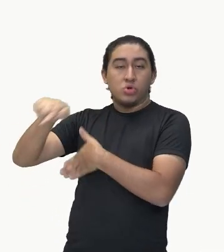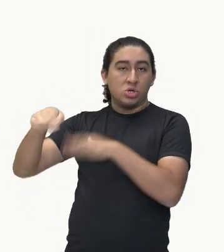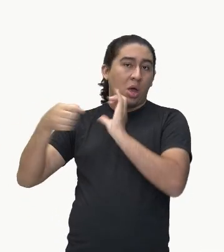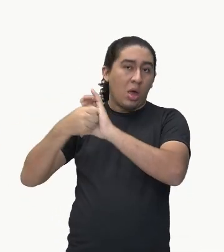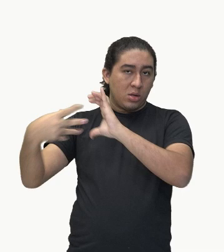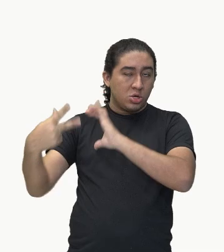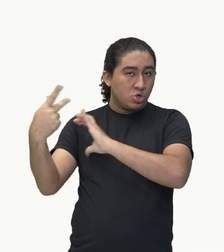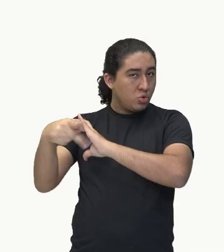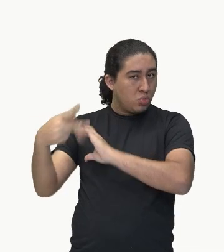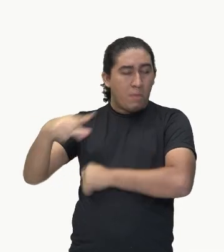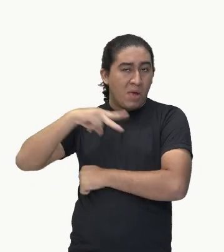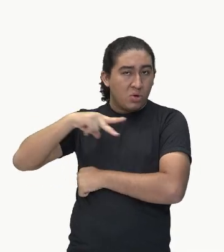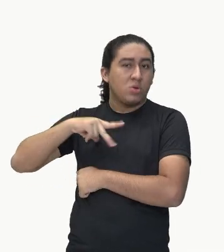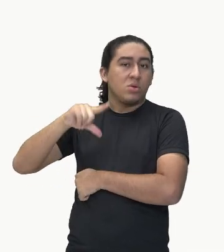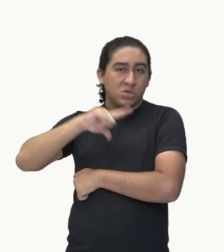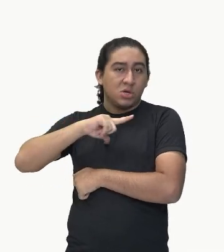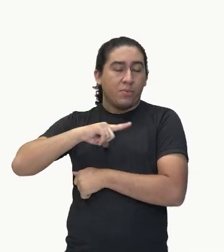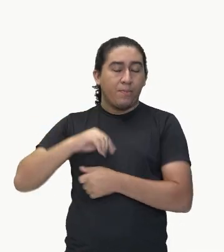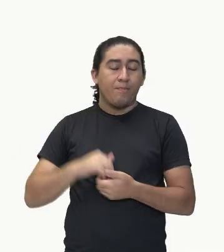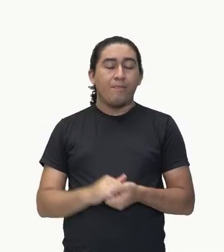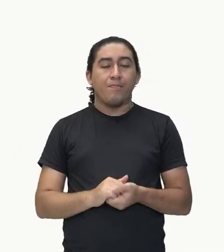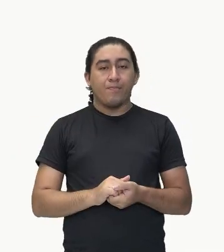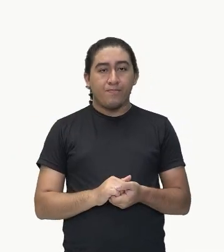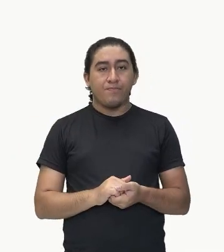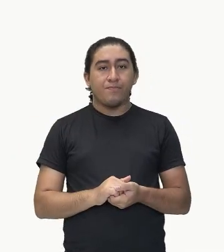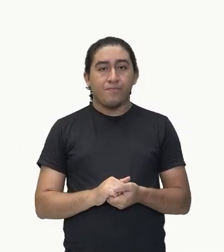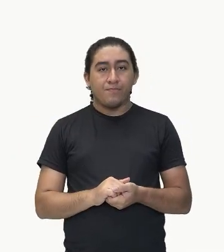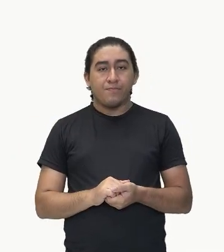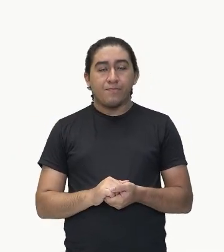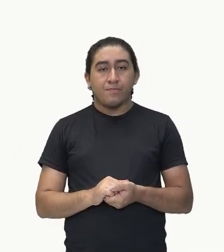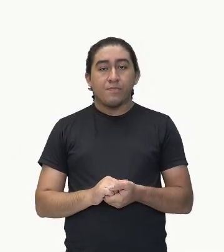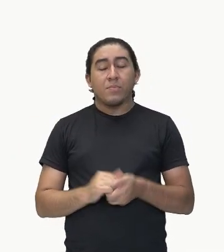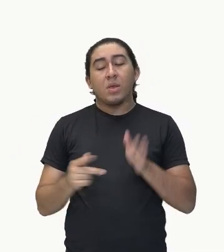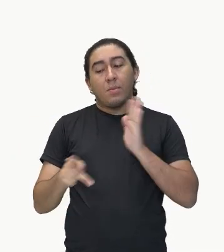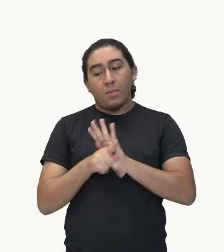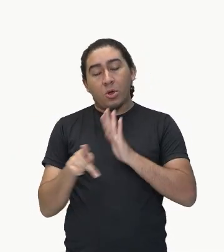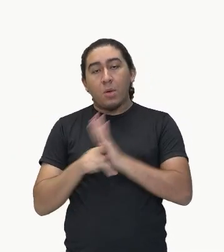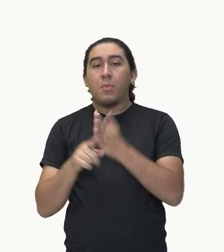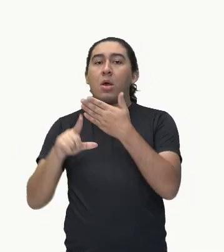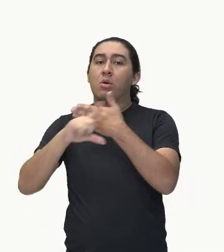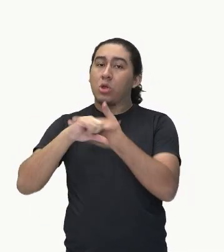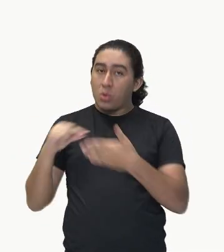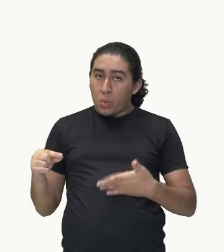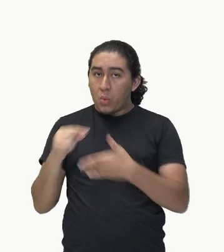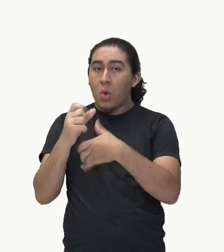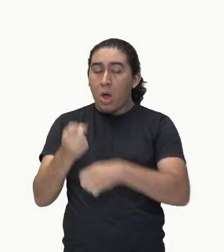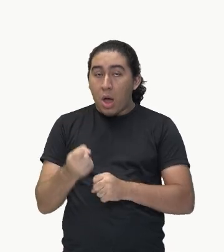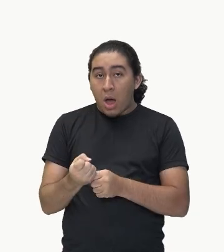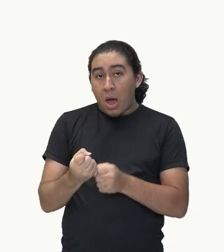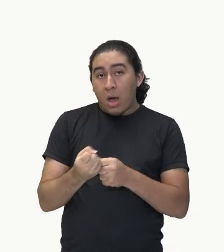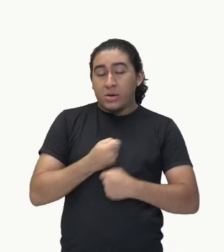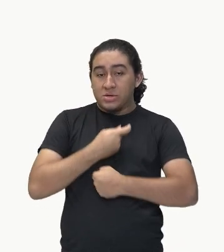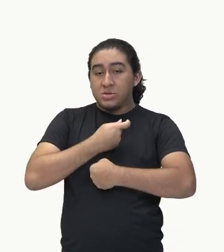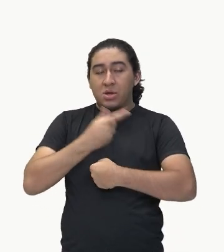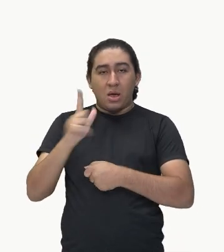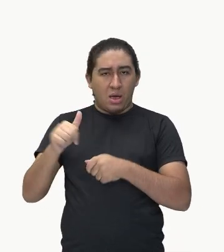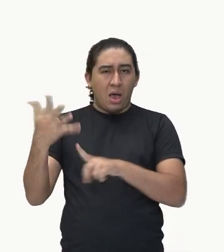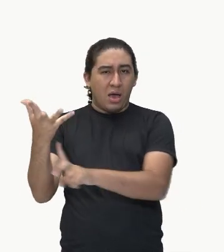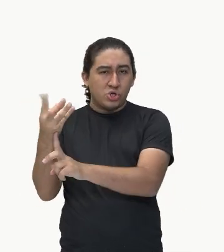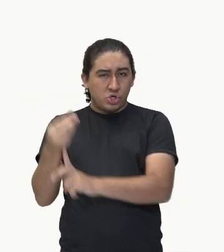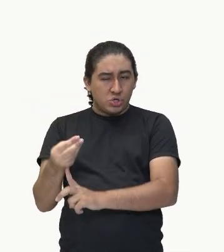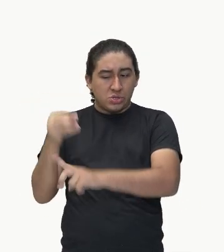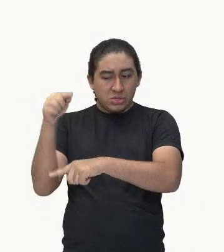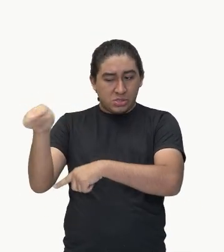dele mesmo, né? Do Fernando Pessoa como escritor, como artista. Então, esse ortônimo é